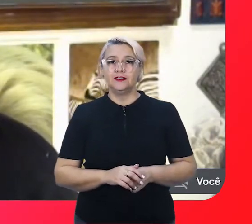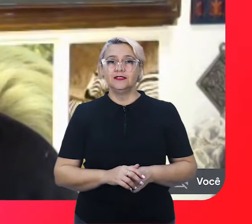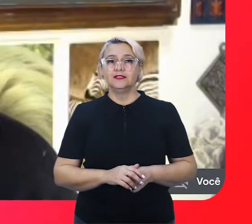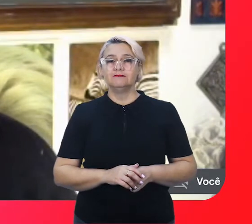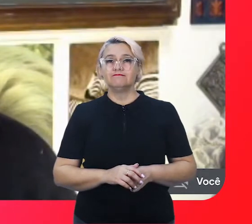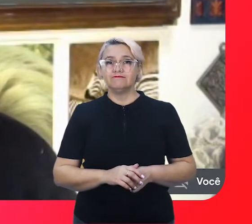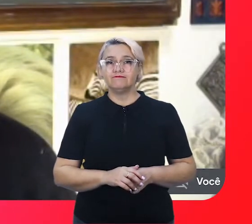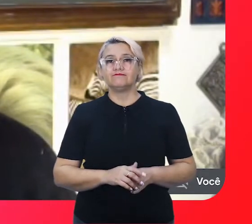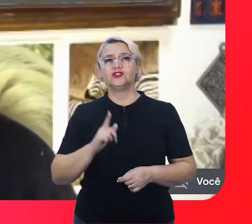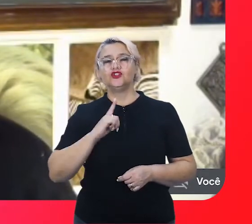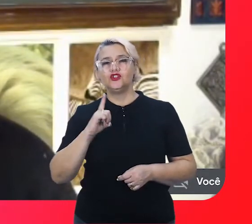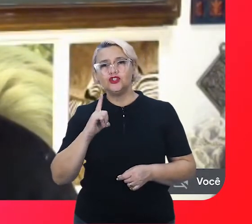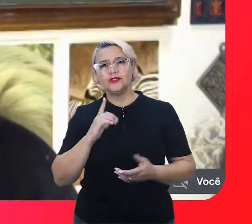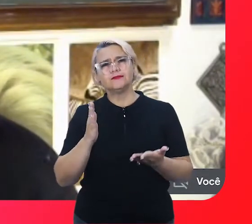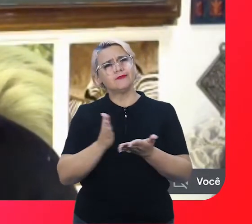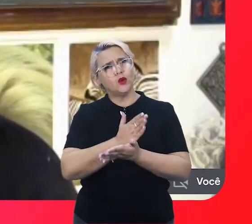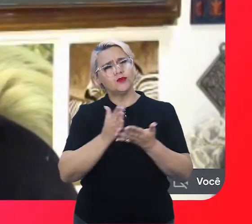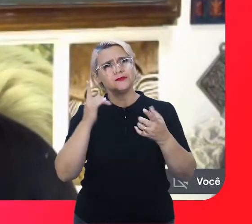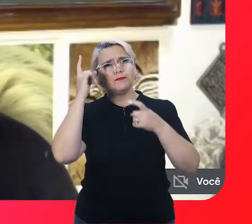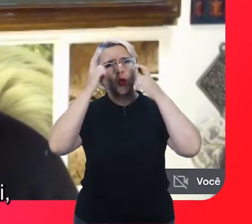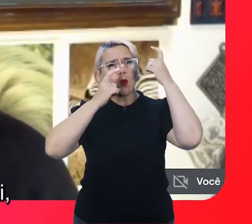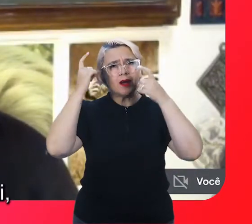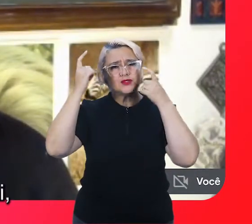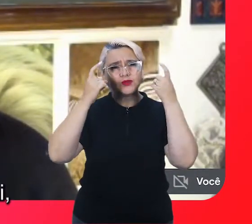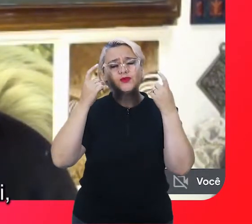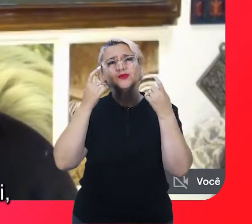tinha algumas preocupações,